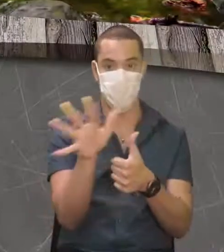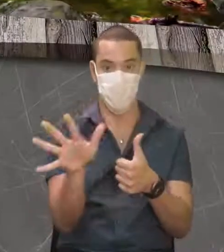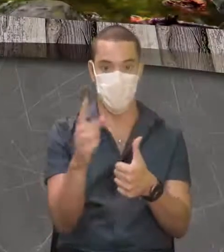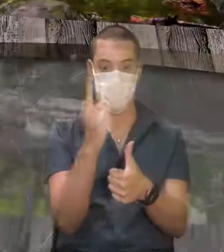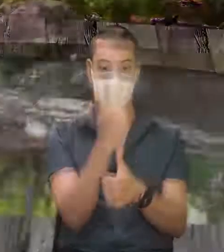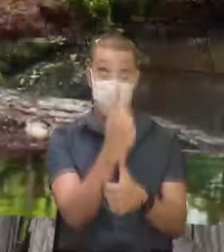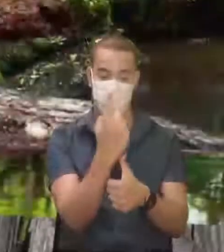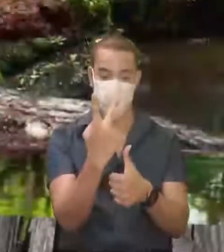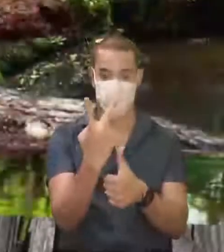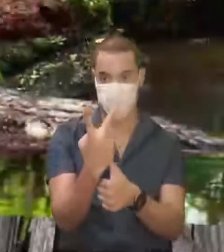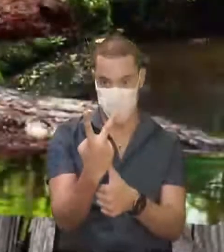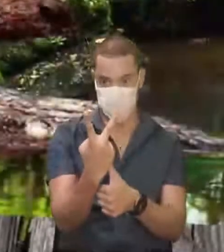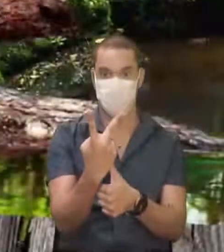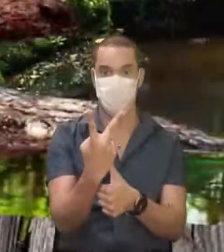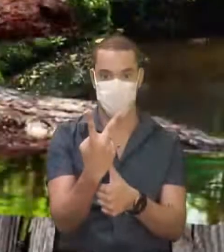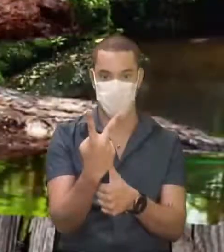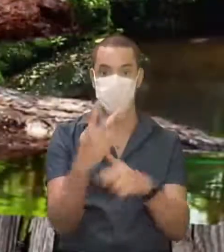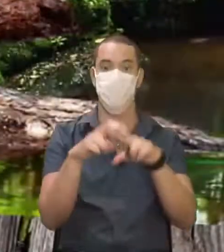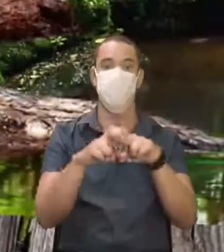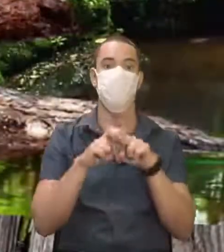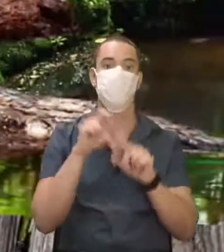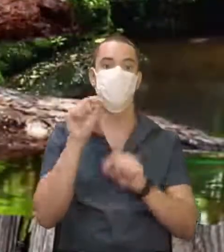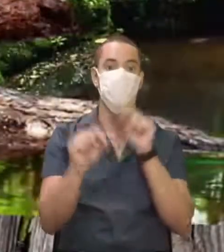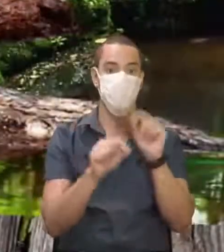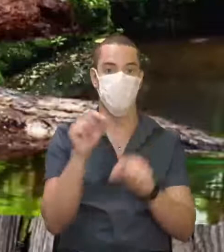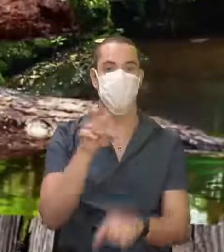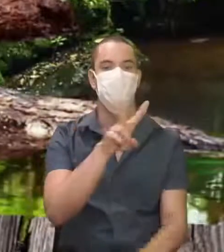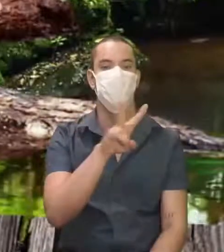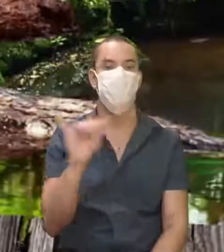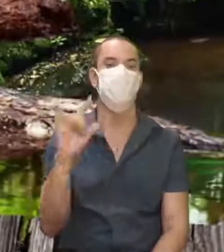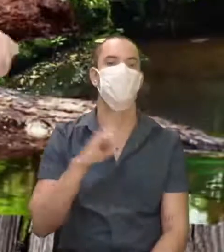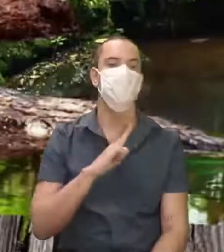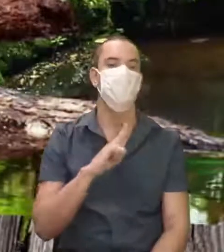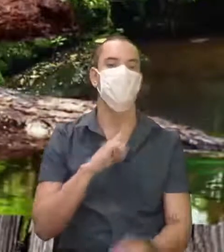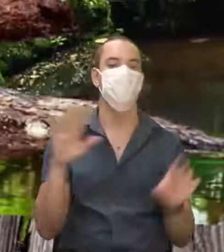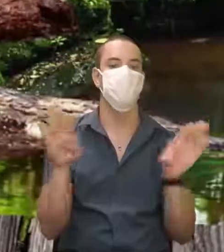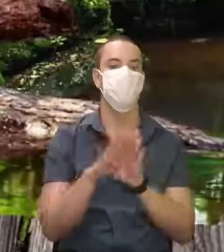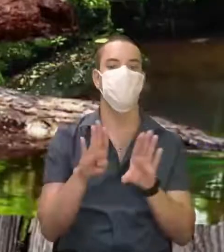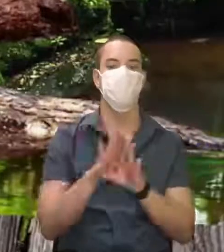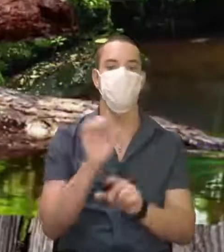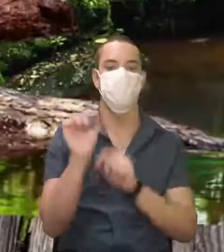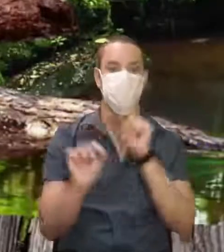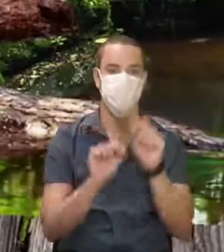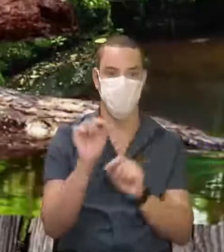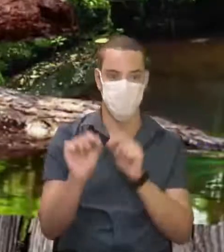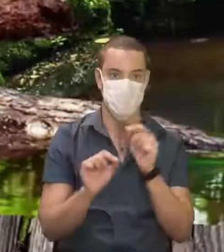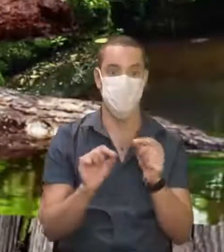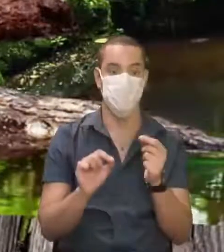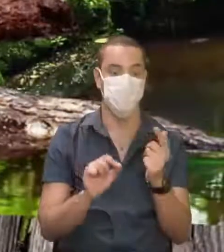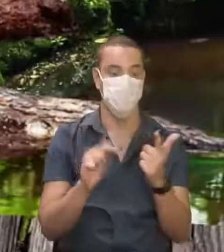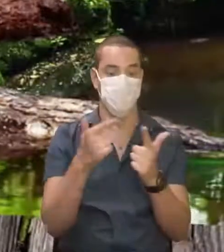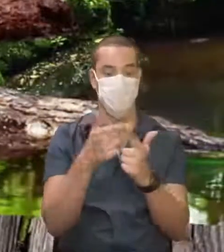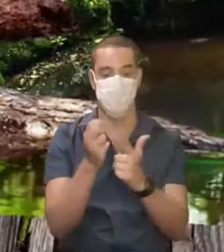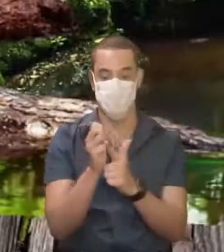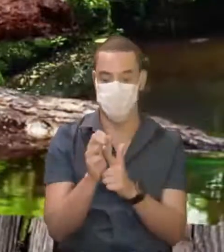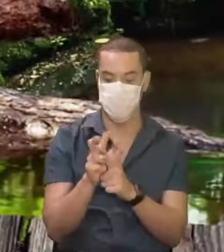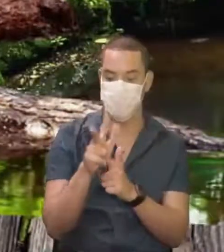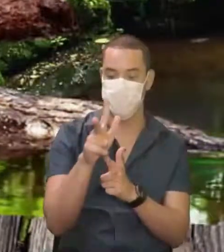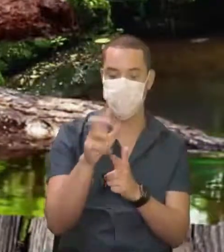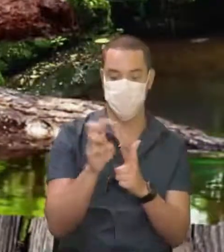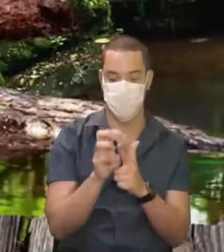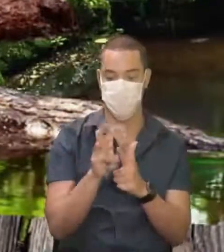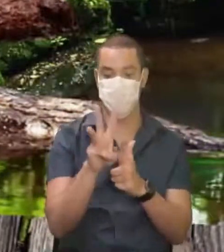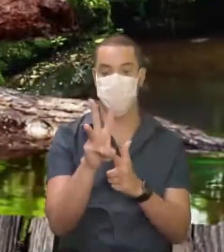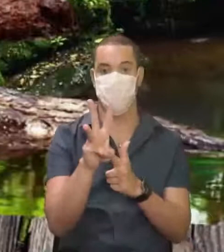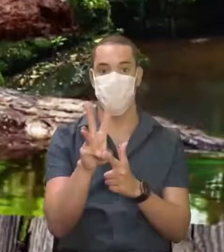meiose 2. Portanto, você vai ter também a prófase 1, prófase